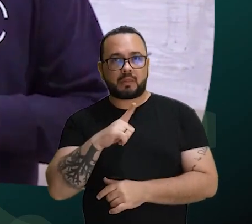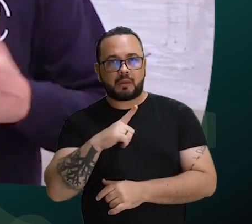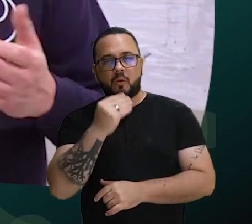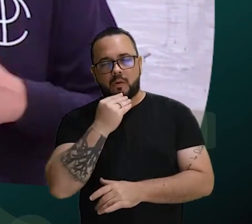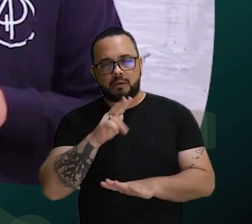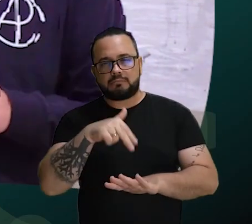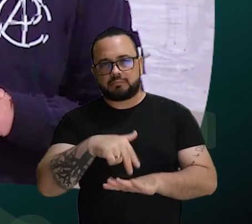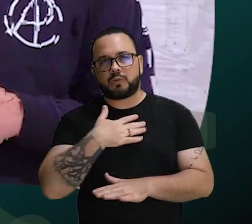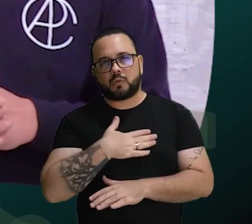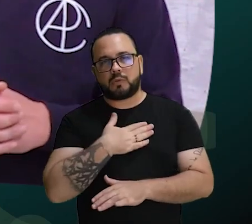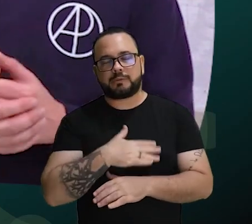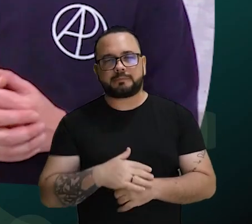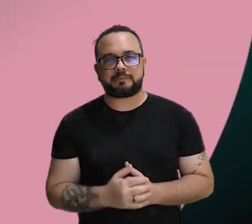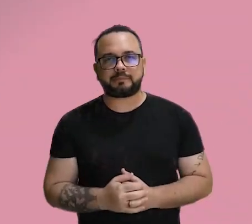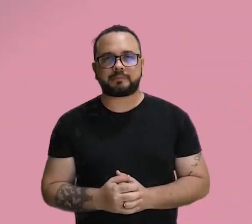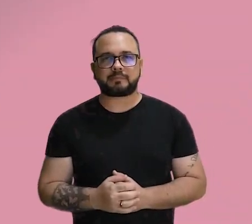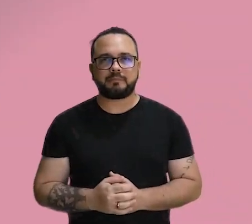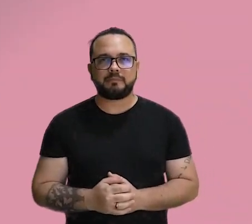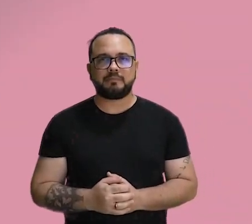de vir conhecer também vai gostar bastante.